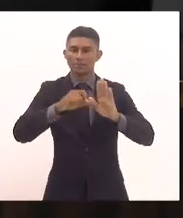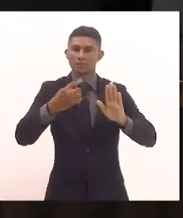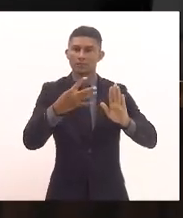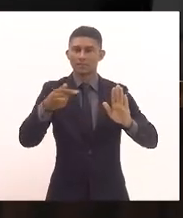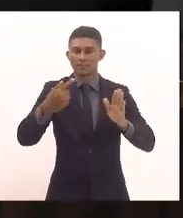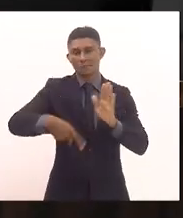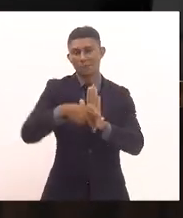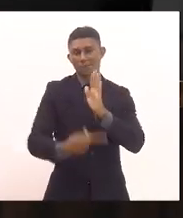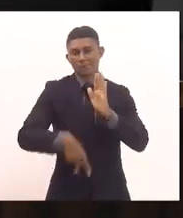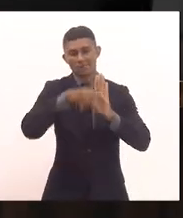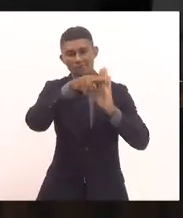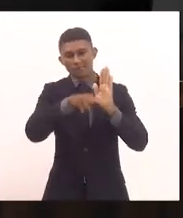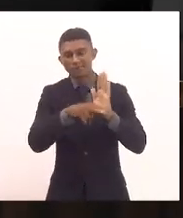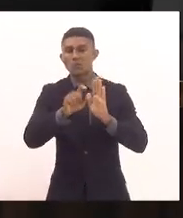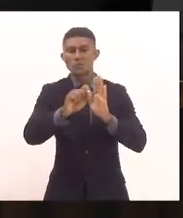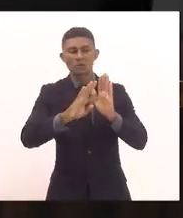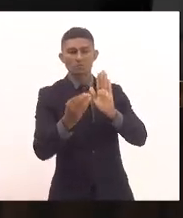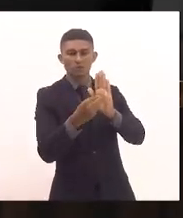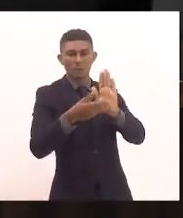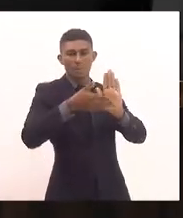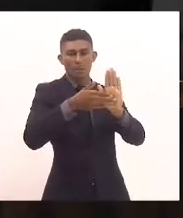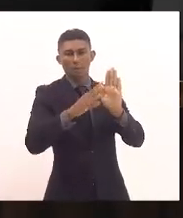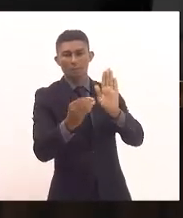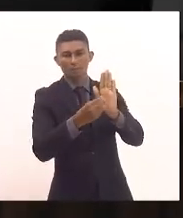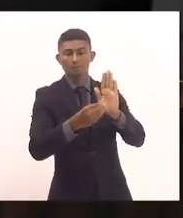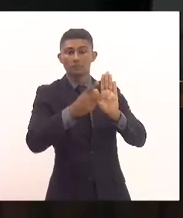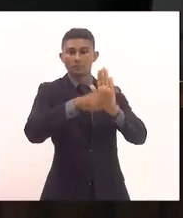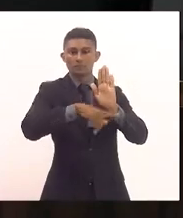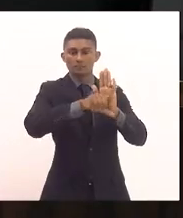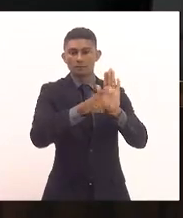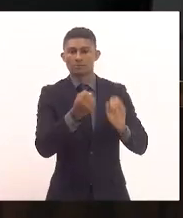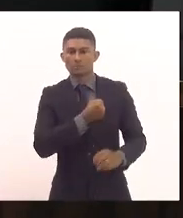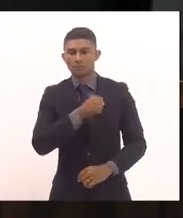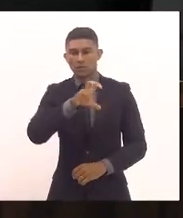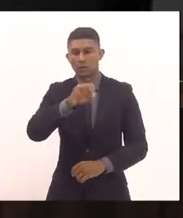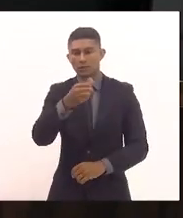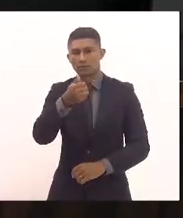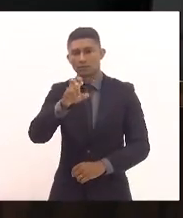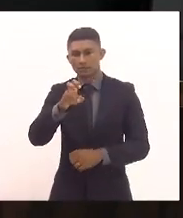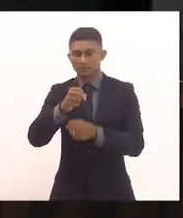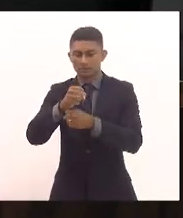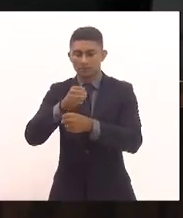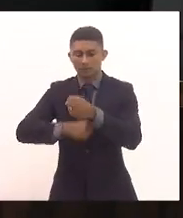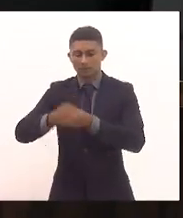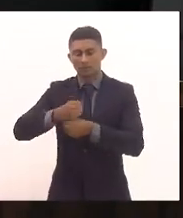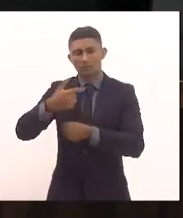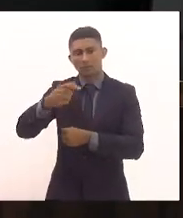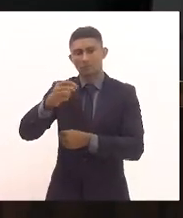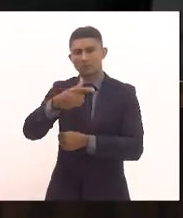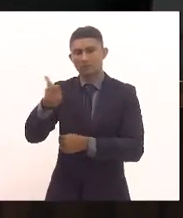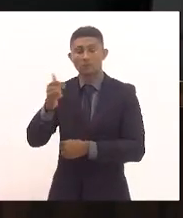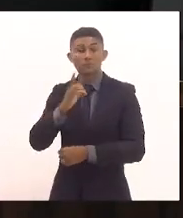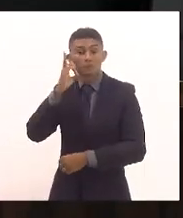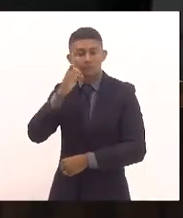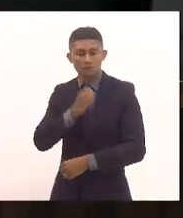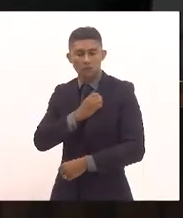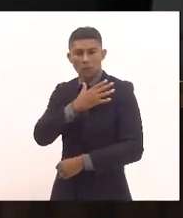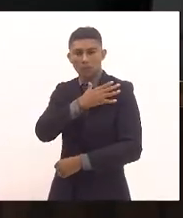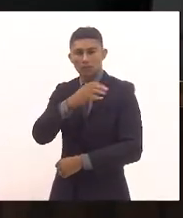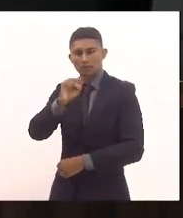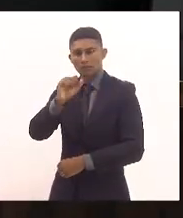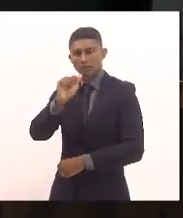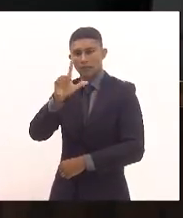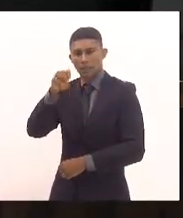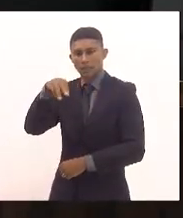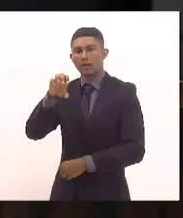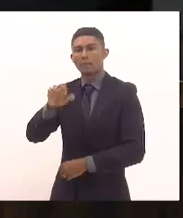Regimento Interno e Tramitação Ordinária, primeira discussão, projeto de lei 5015 de 21, de autoria do coronel, deputado Coronel Salema,